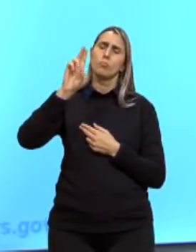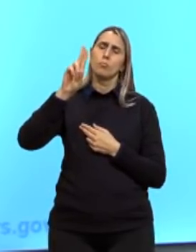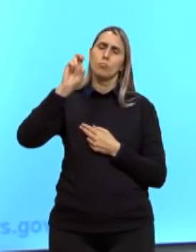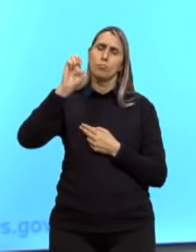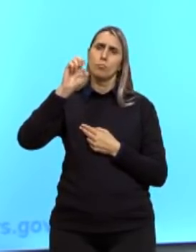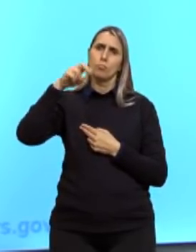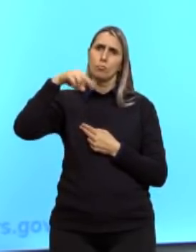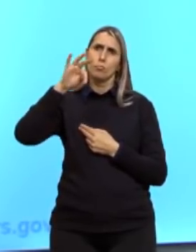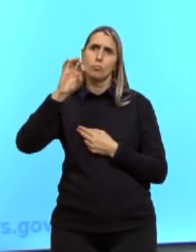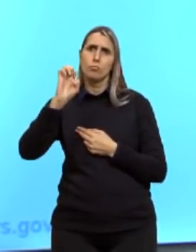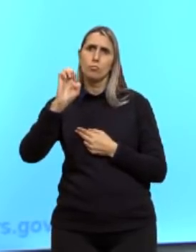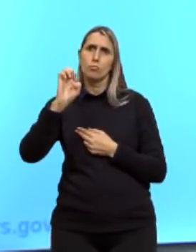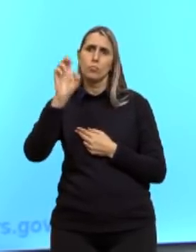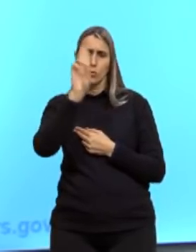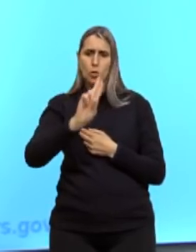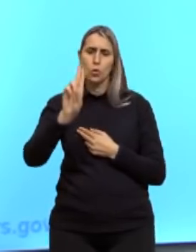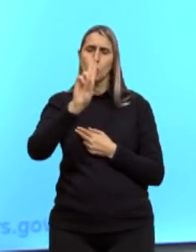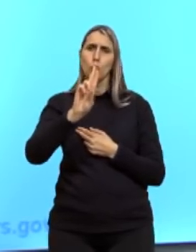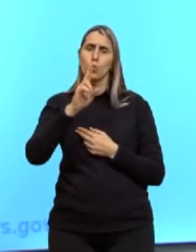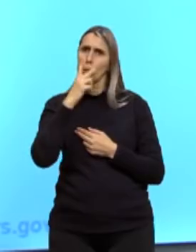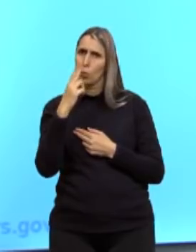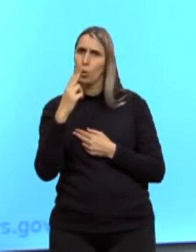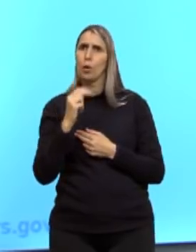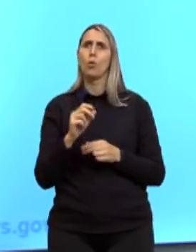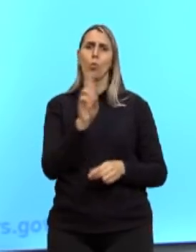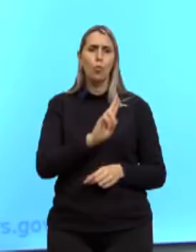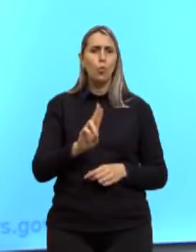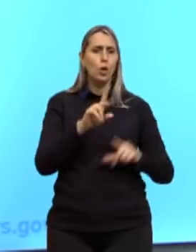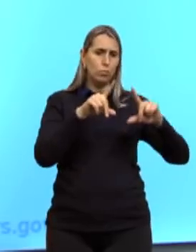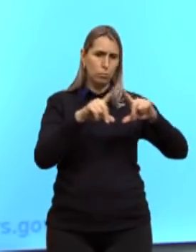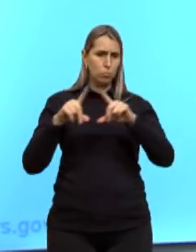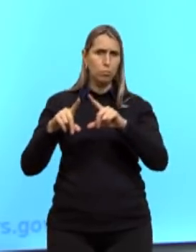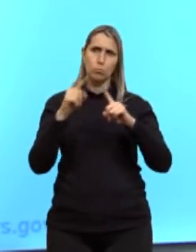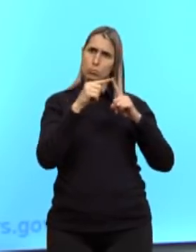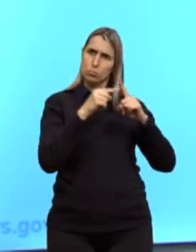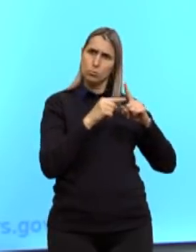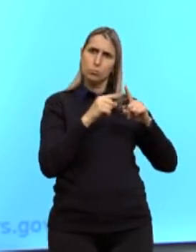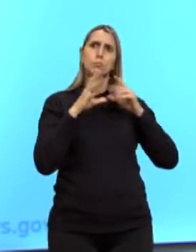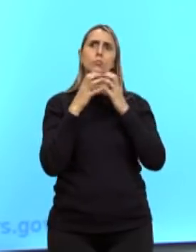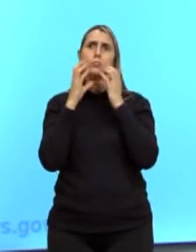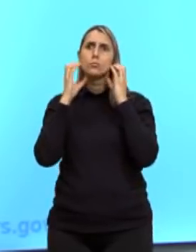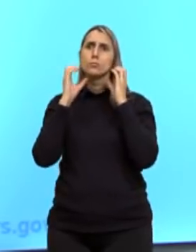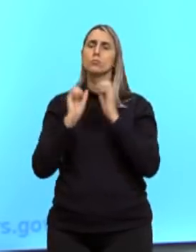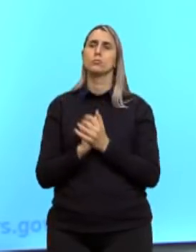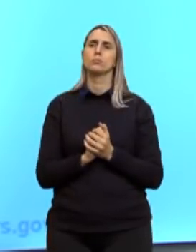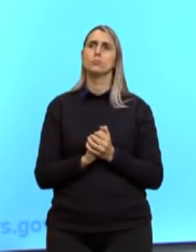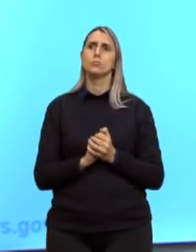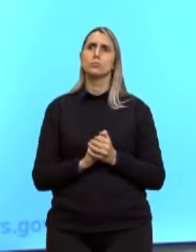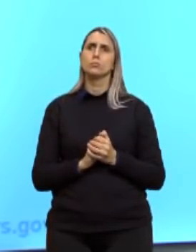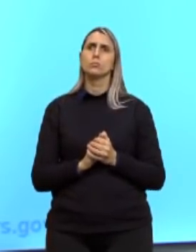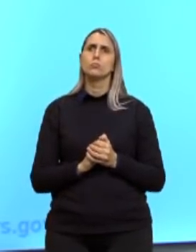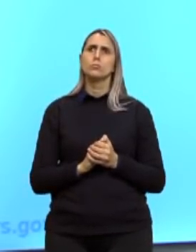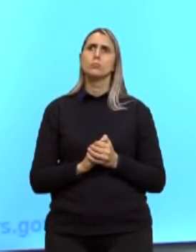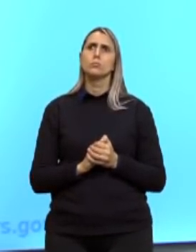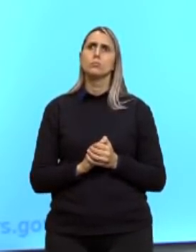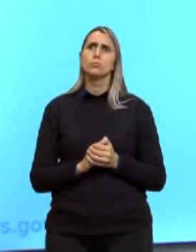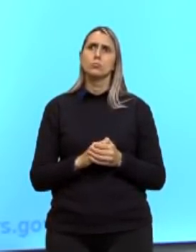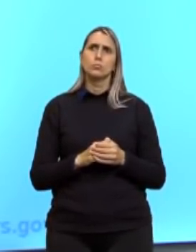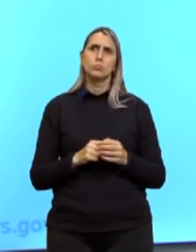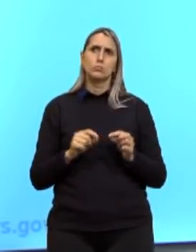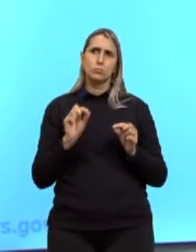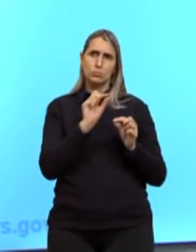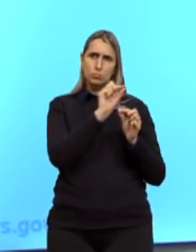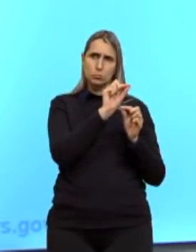sabemos como vamos aplicar esse teorema nos triângulos então então você tá somos uma